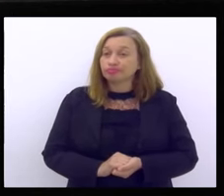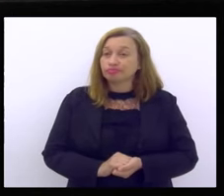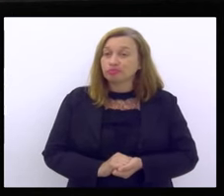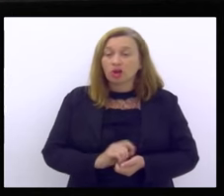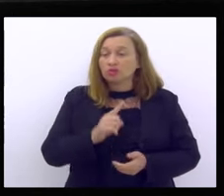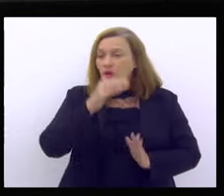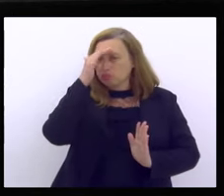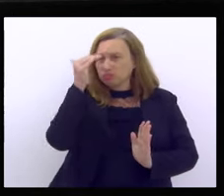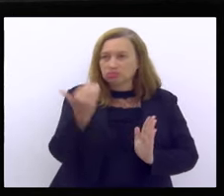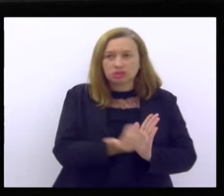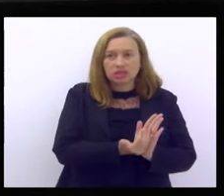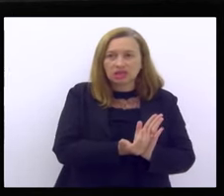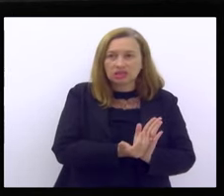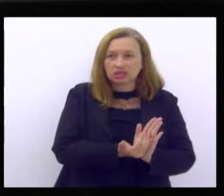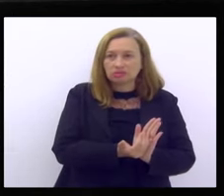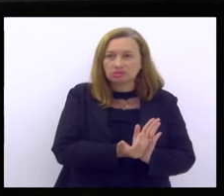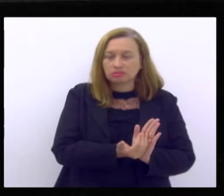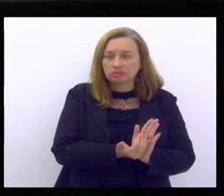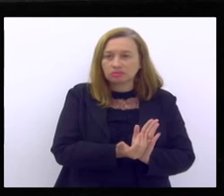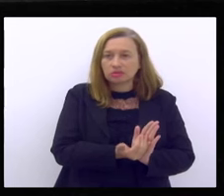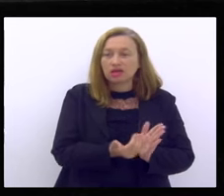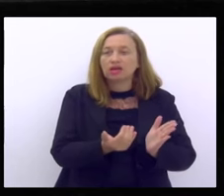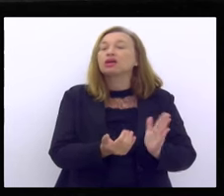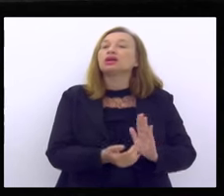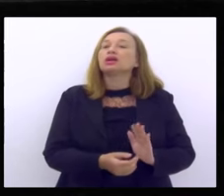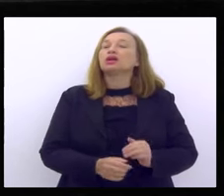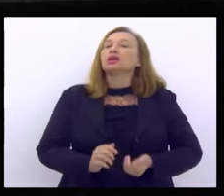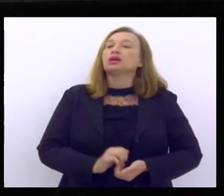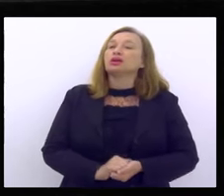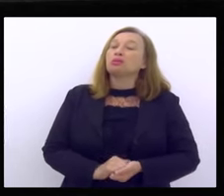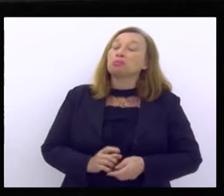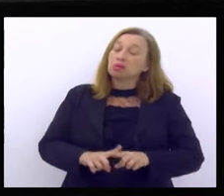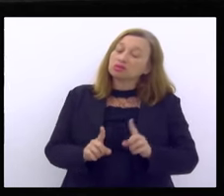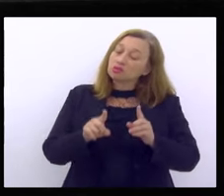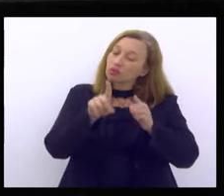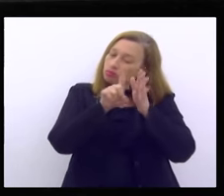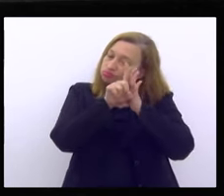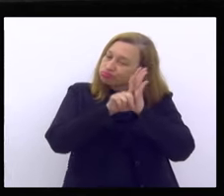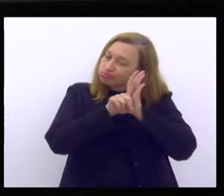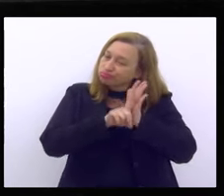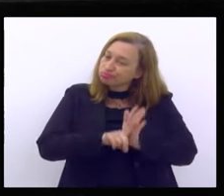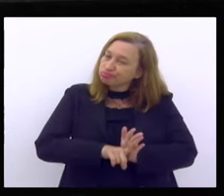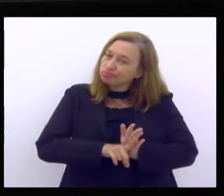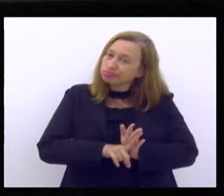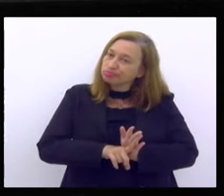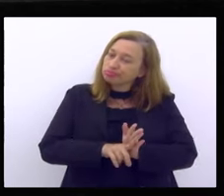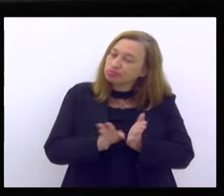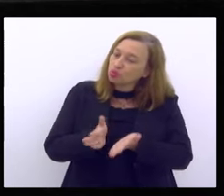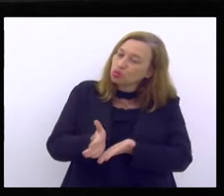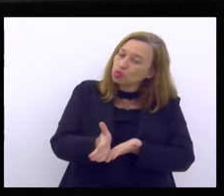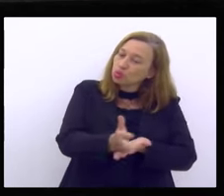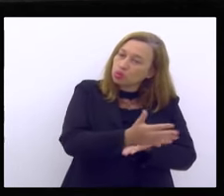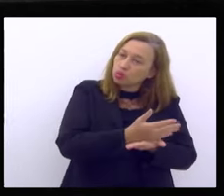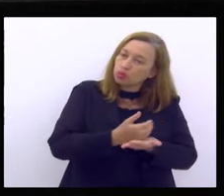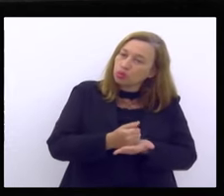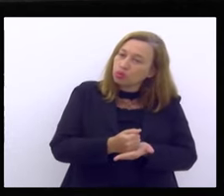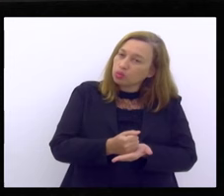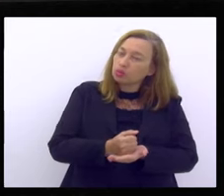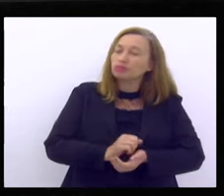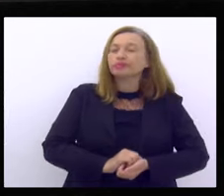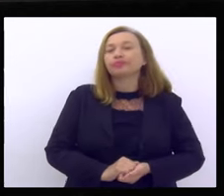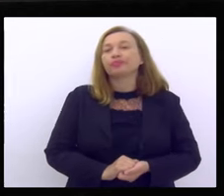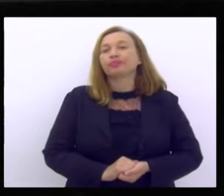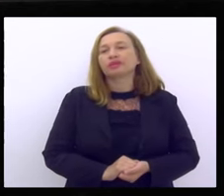não cumpre o piso nacional da educação, mas nós também começamos a fazer uma pesquisa, e que nos foi fornecida parcialmente pelo